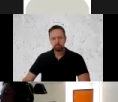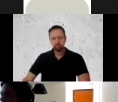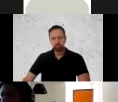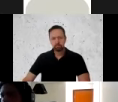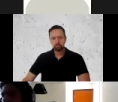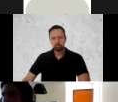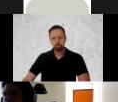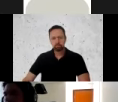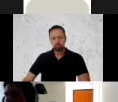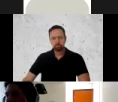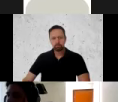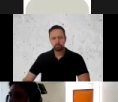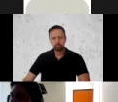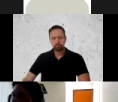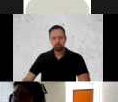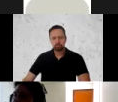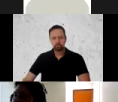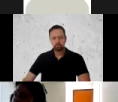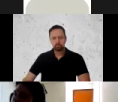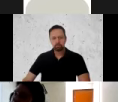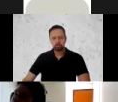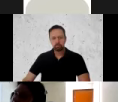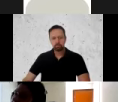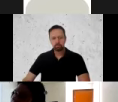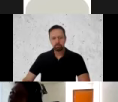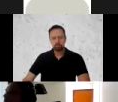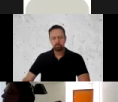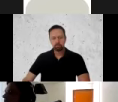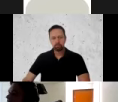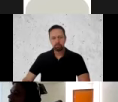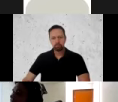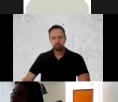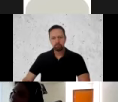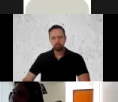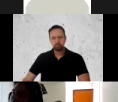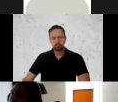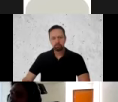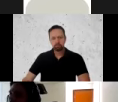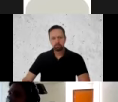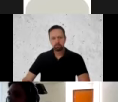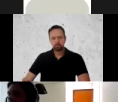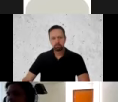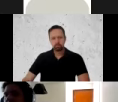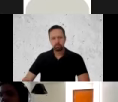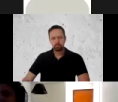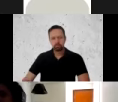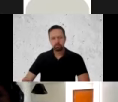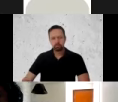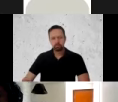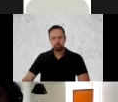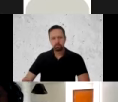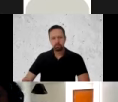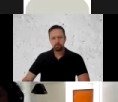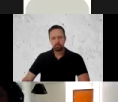esses controles, o resultado continua sendo robusto. Depois, na regressão, ele permitiu haver